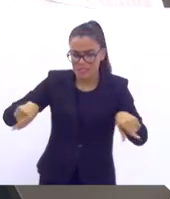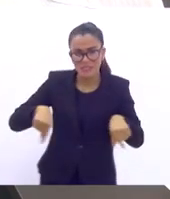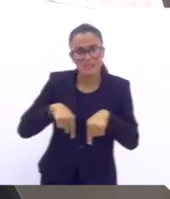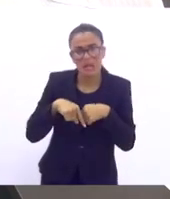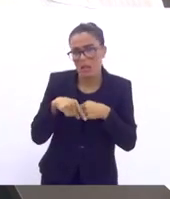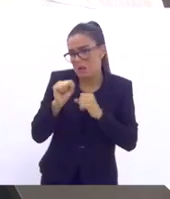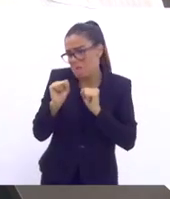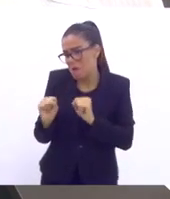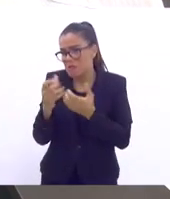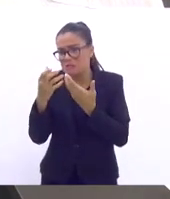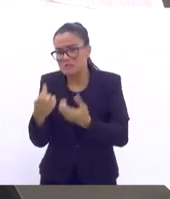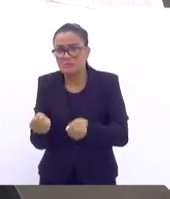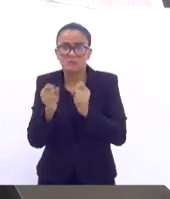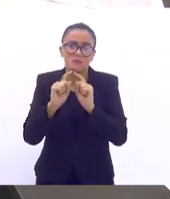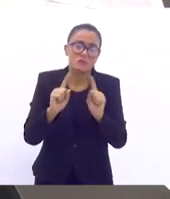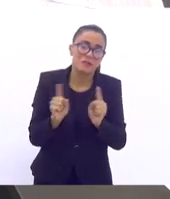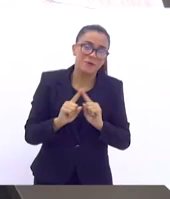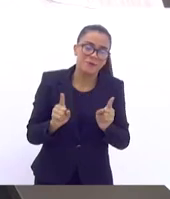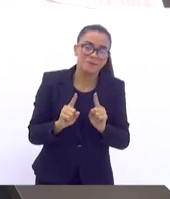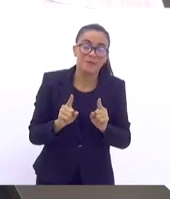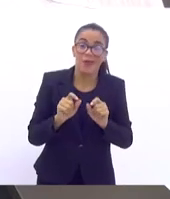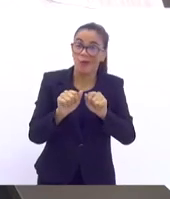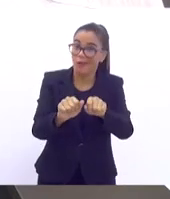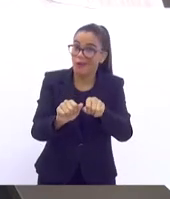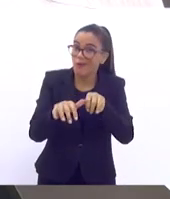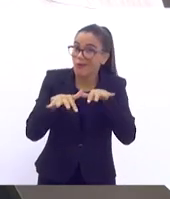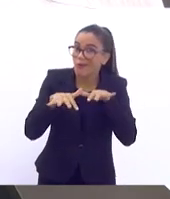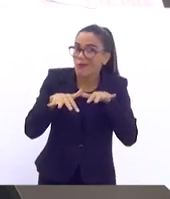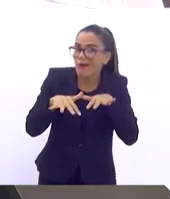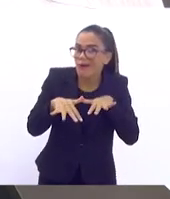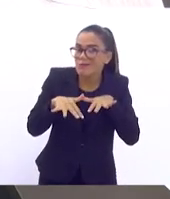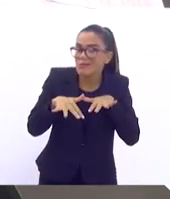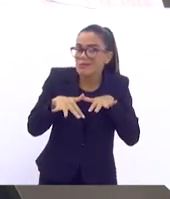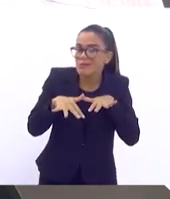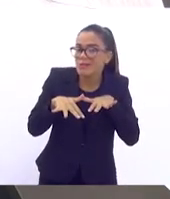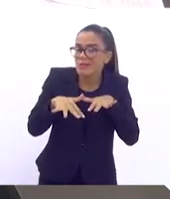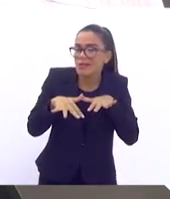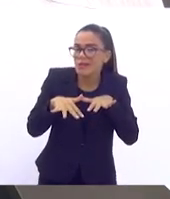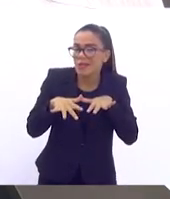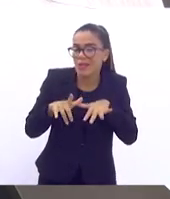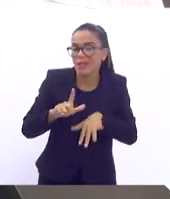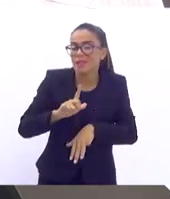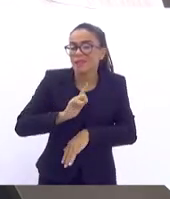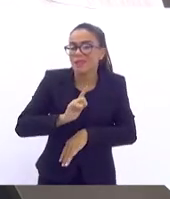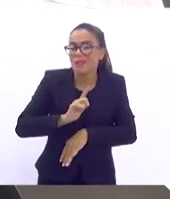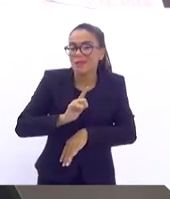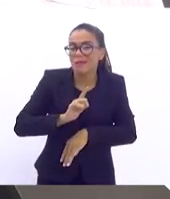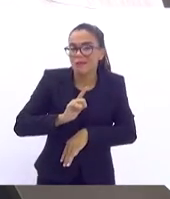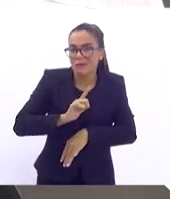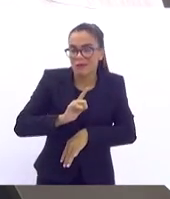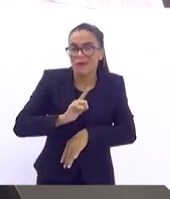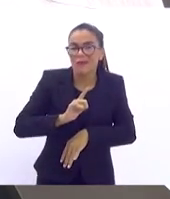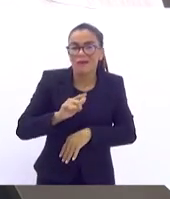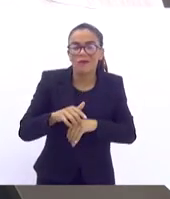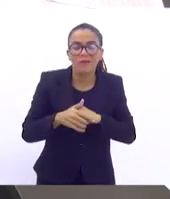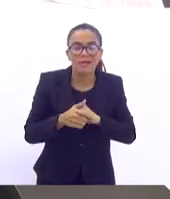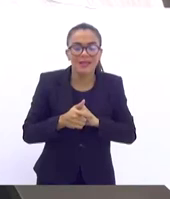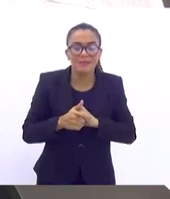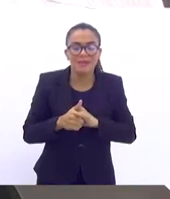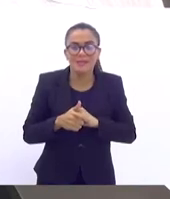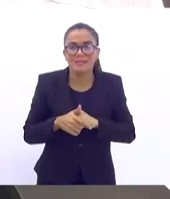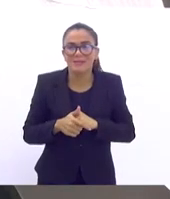ir ou não uma audiência numa audiência de liberação numa reunião não enfim